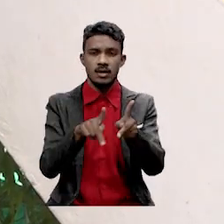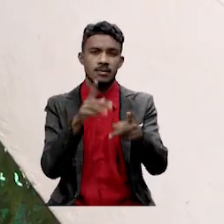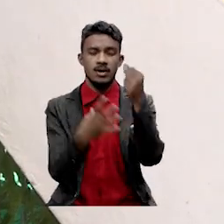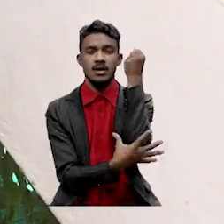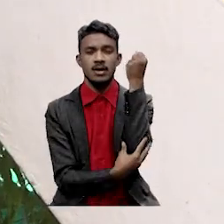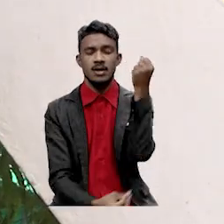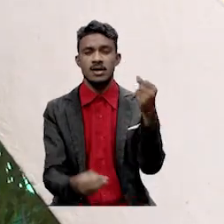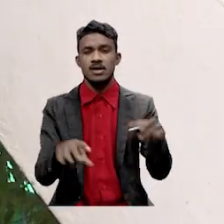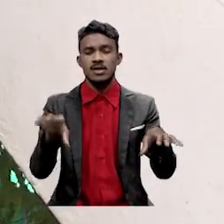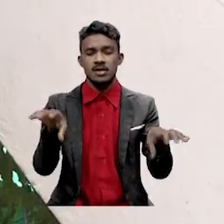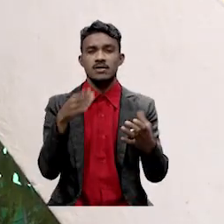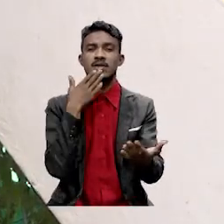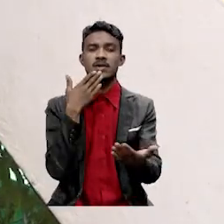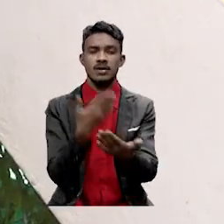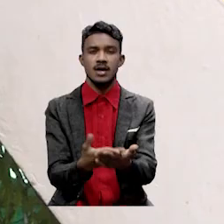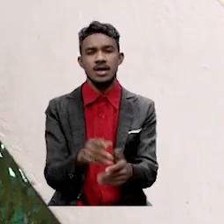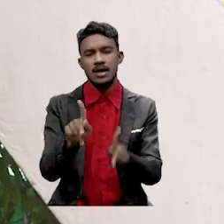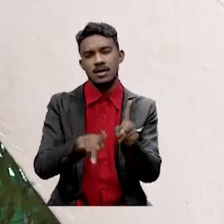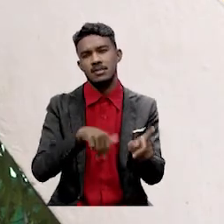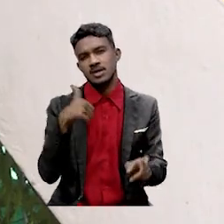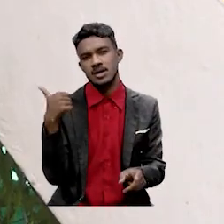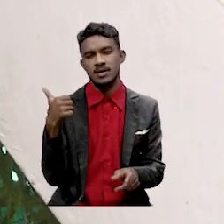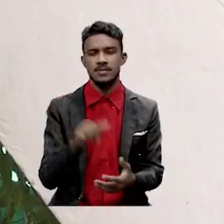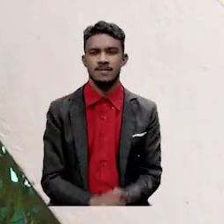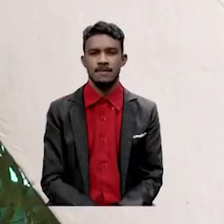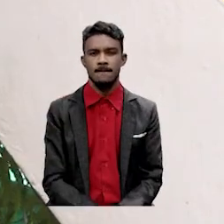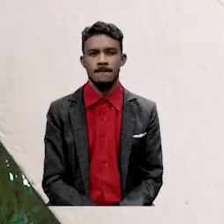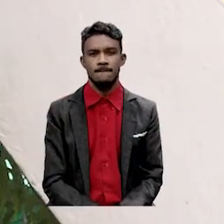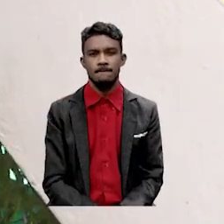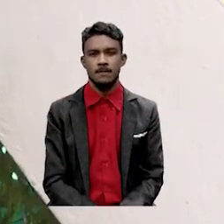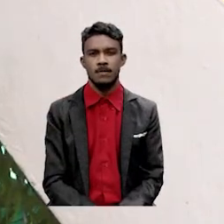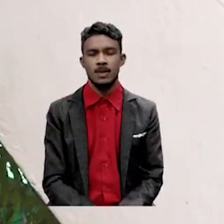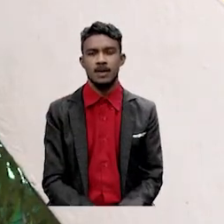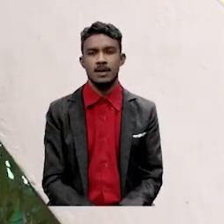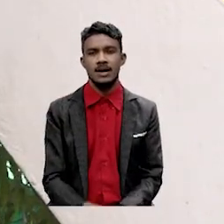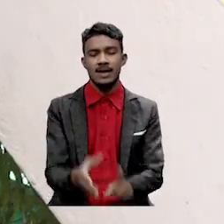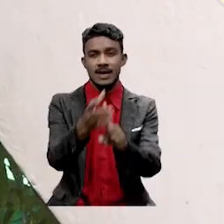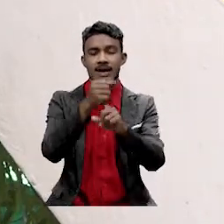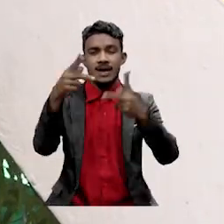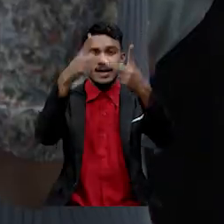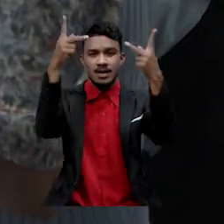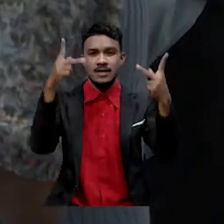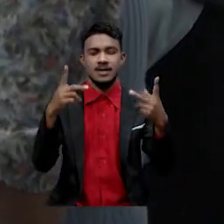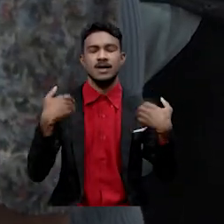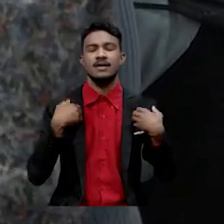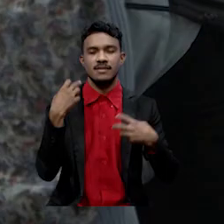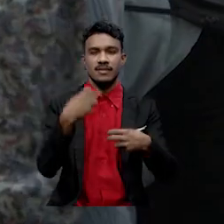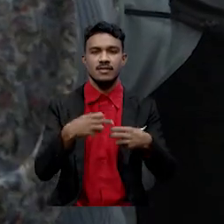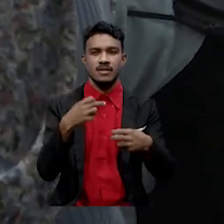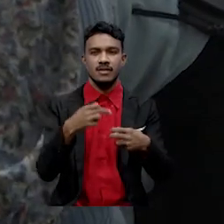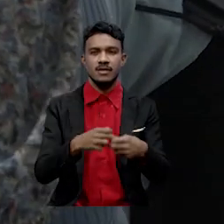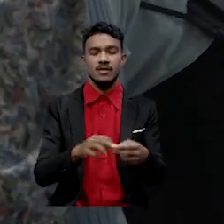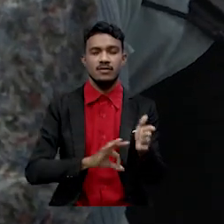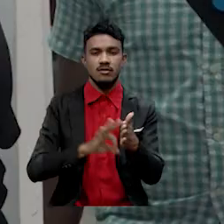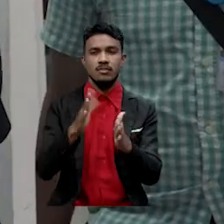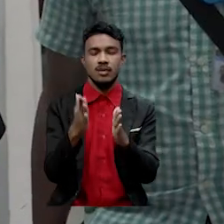serviço dia, balão, a tu car quiosco, ainda mostra as dificuldades. Total formando ne beda